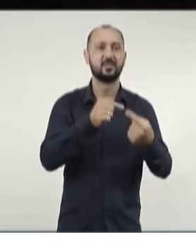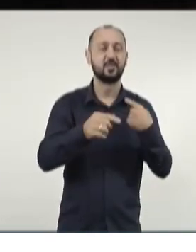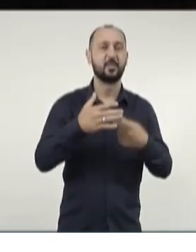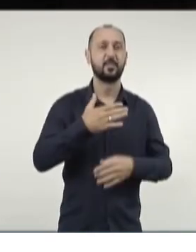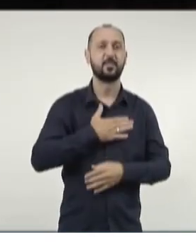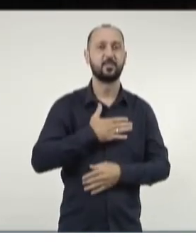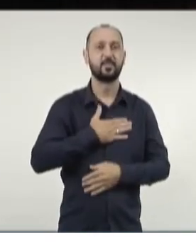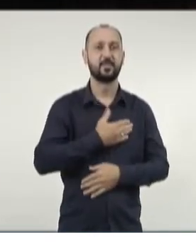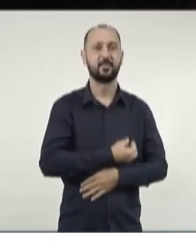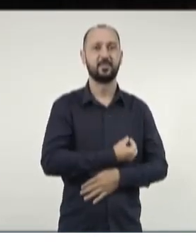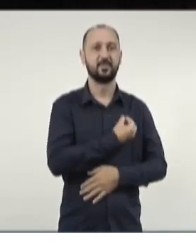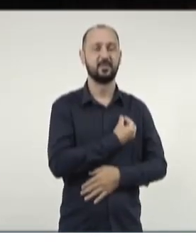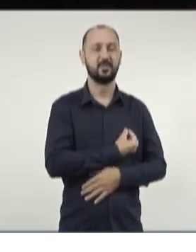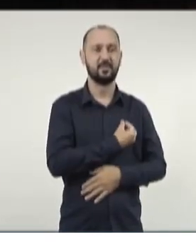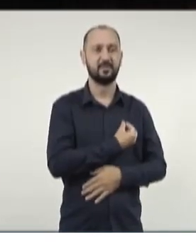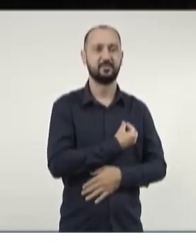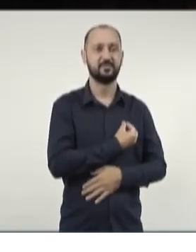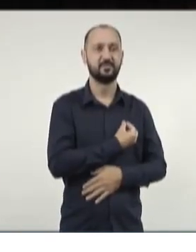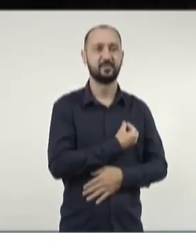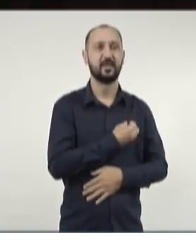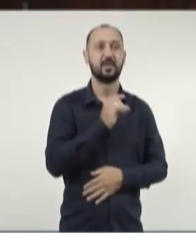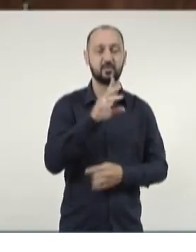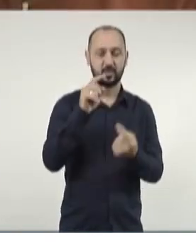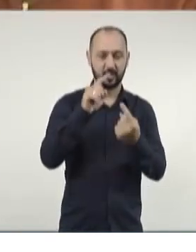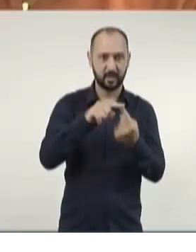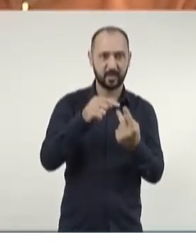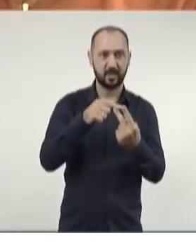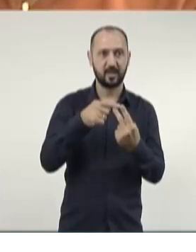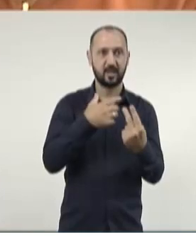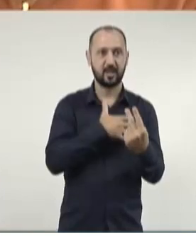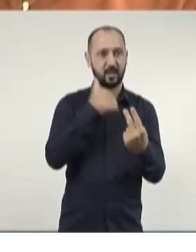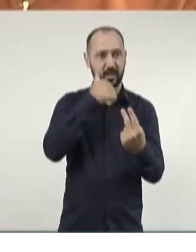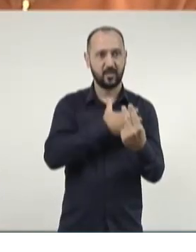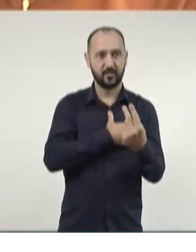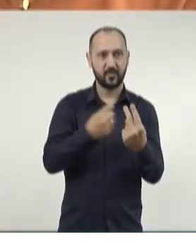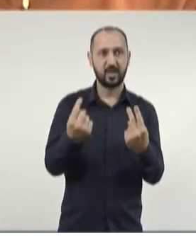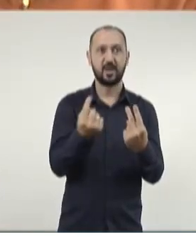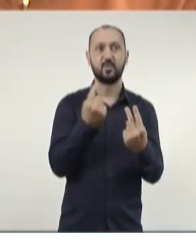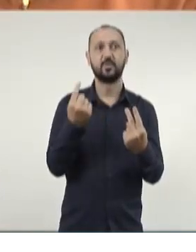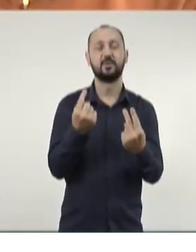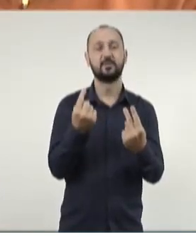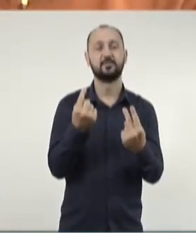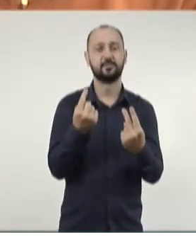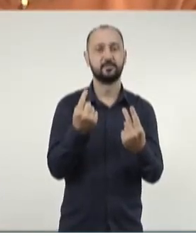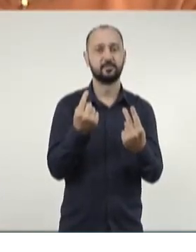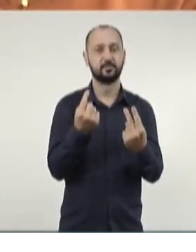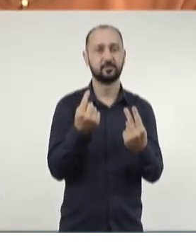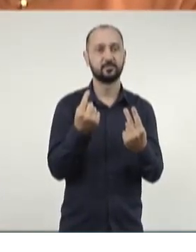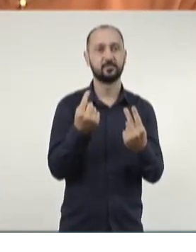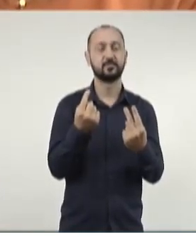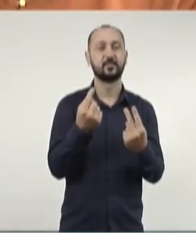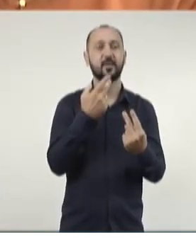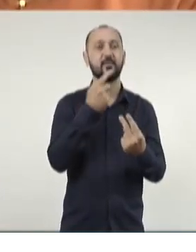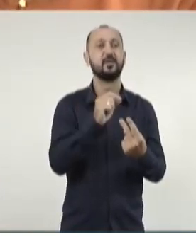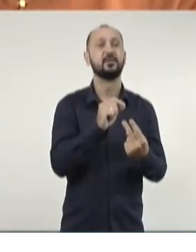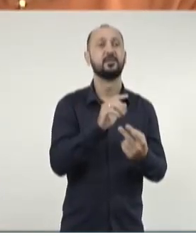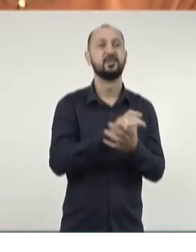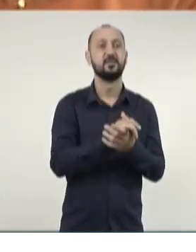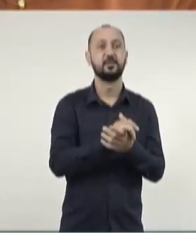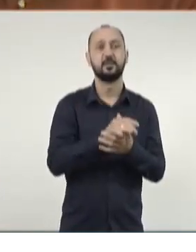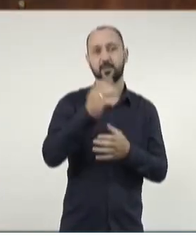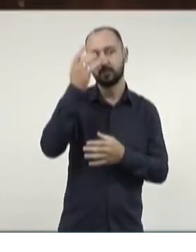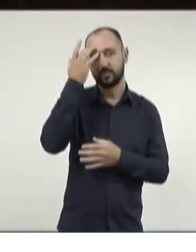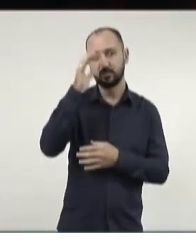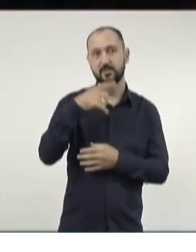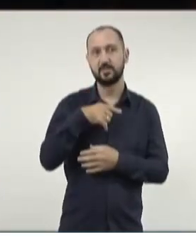vida dela. Era só ela, essa filha ela era filha única, então, assim, ela falava assim, eu não sei